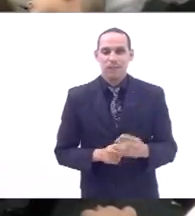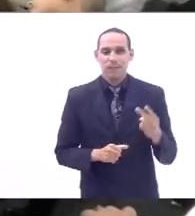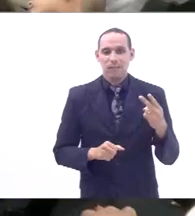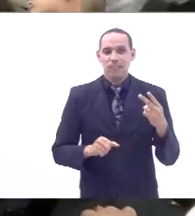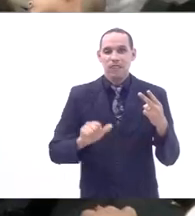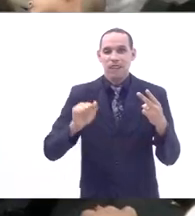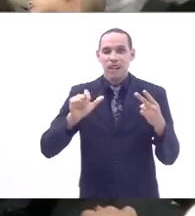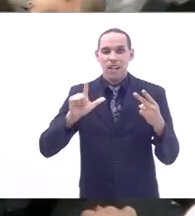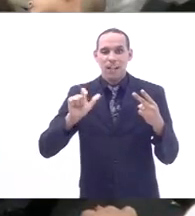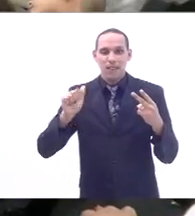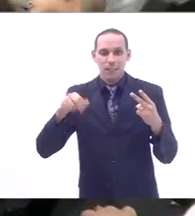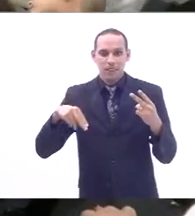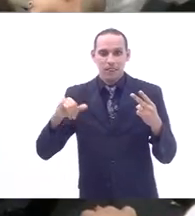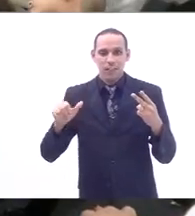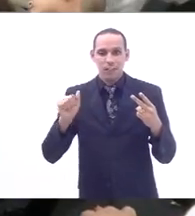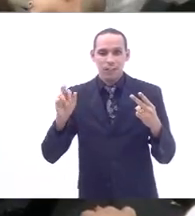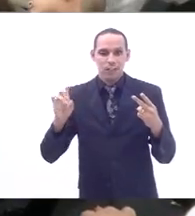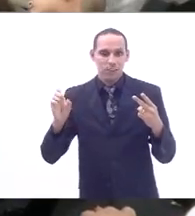Alan Jardim.